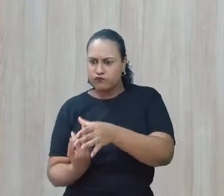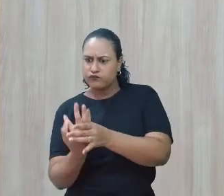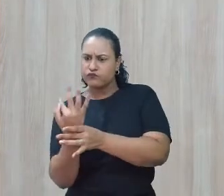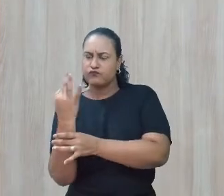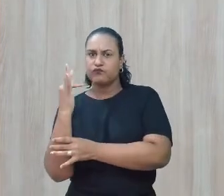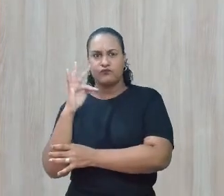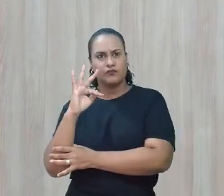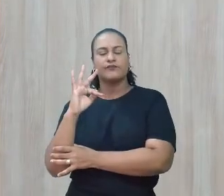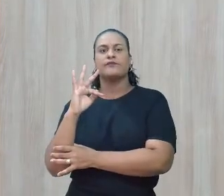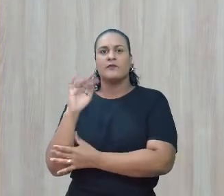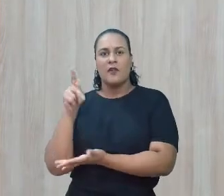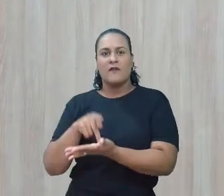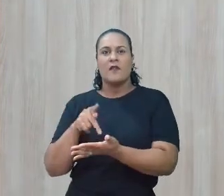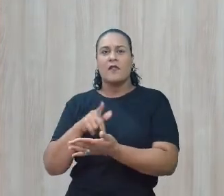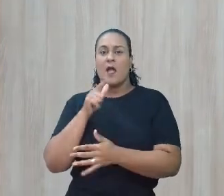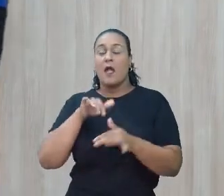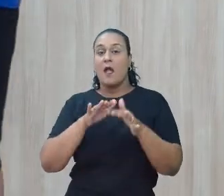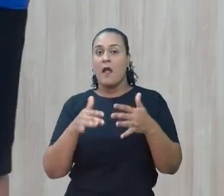salvar o quê? O povo que aqui está.